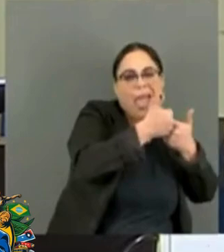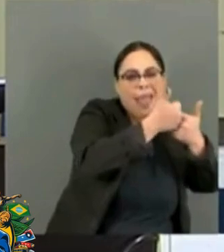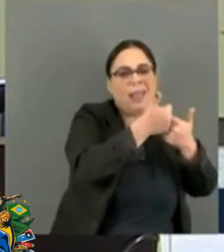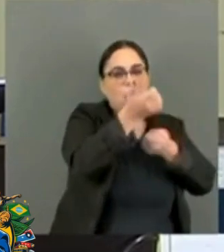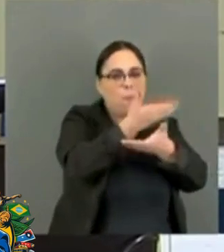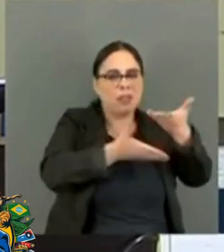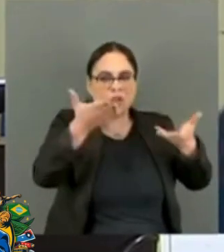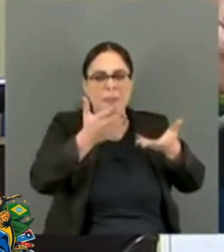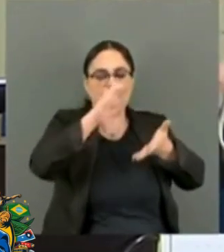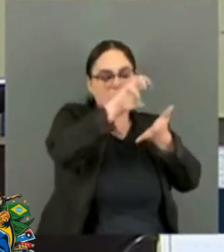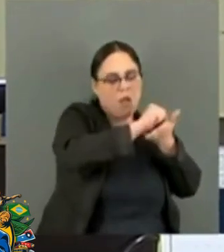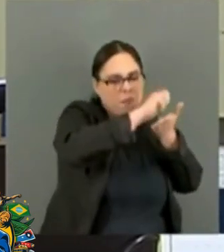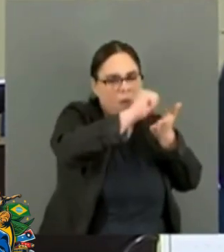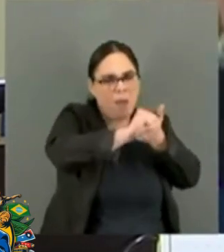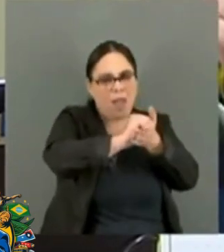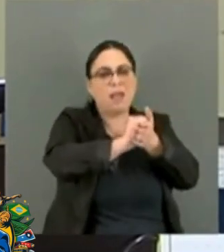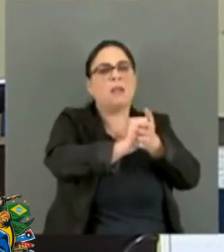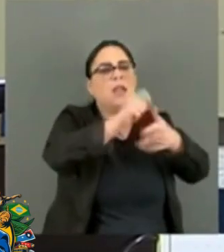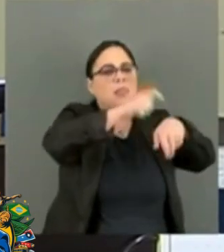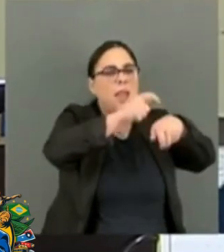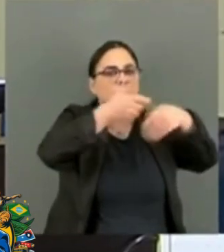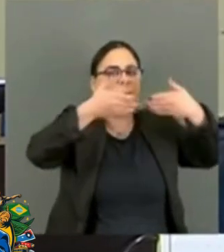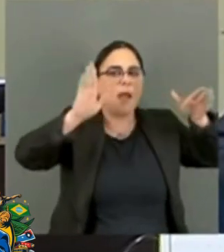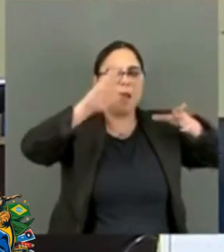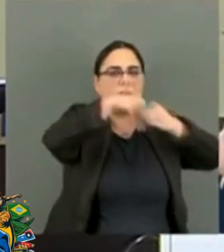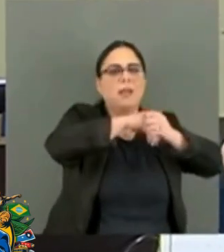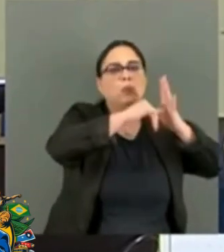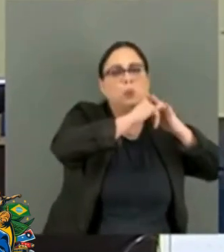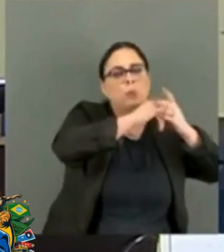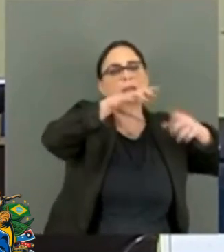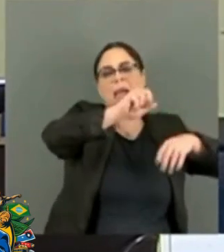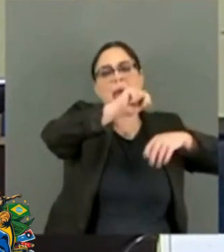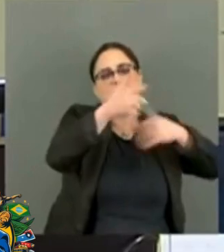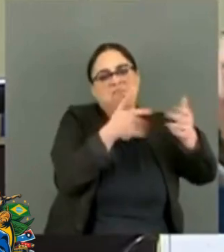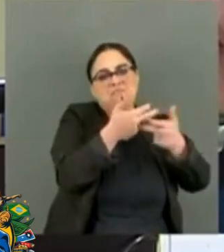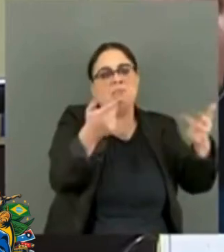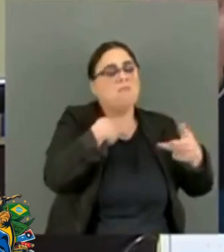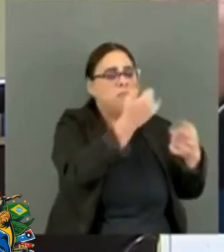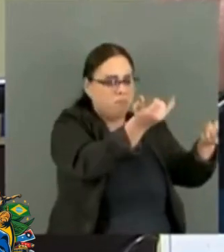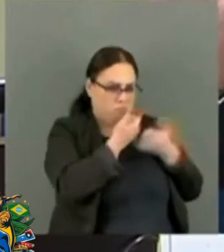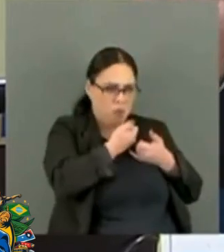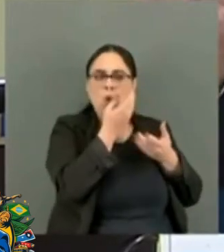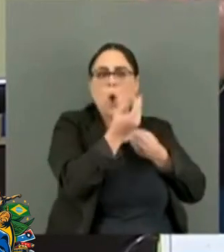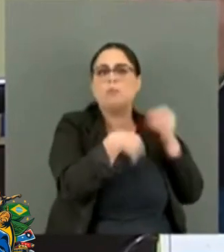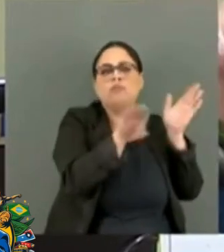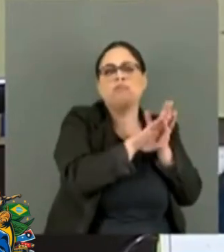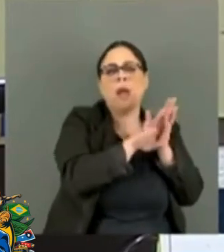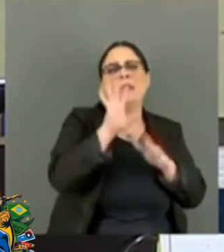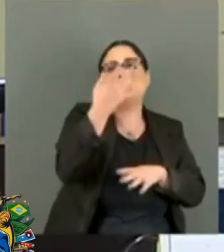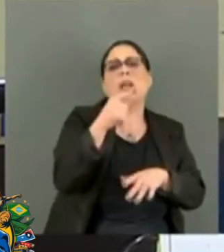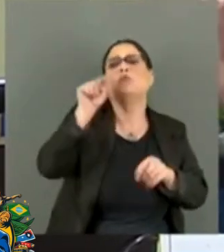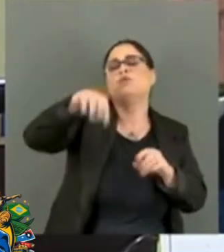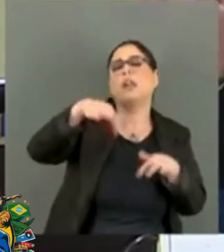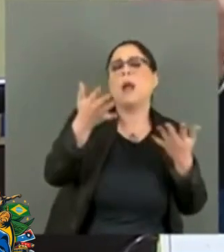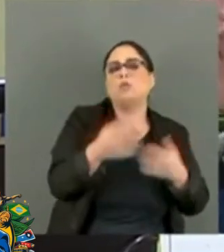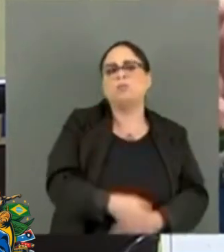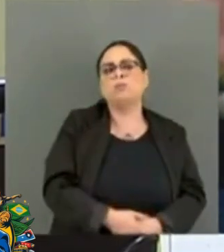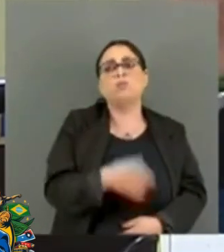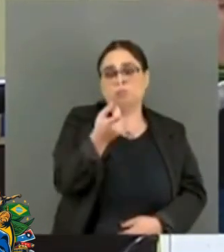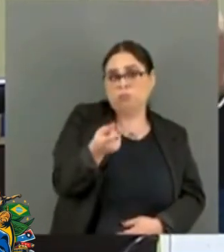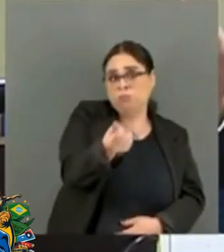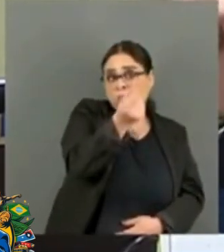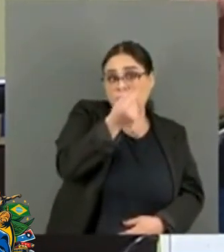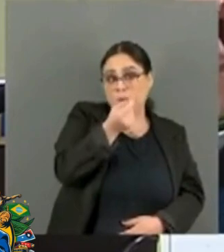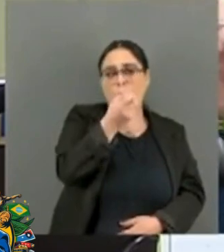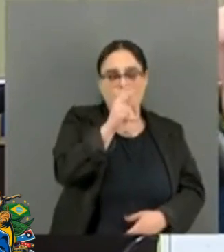compartilhamento, inscrição, tempo de exposição, tempo de exibição. Eu desafio qualquer um a me dizer como eu chego a um resultado final lá na ponta. Quanto custa ou